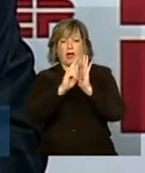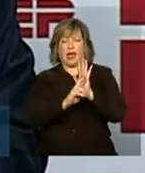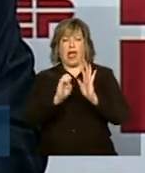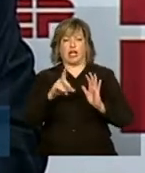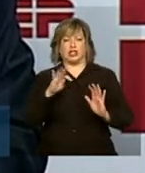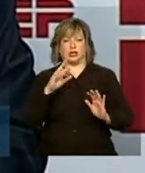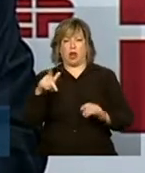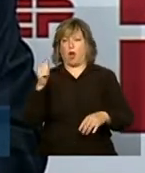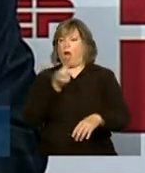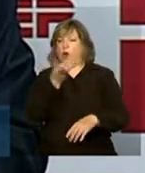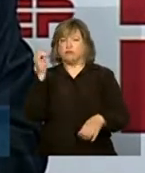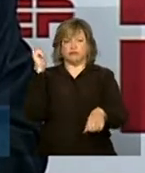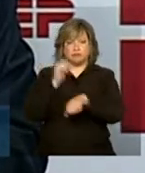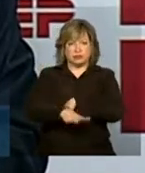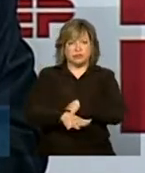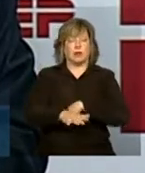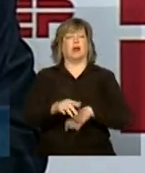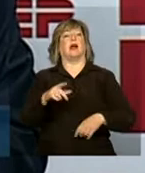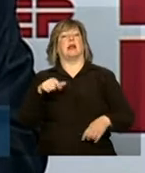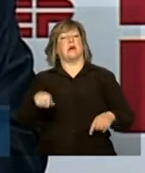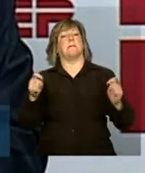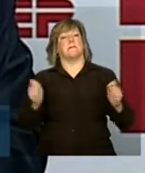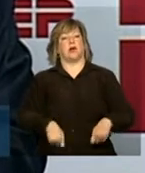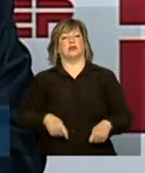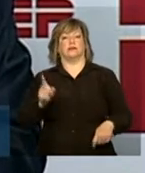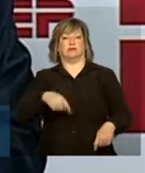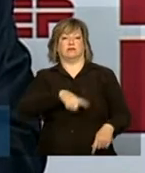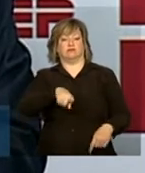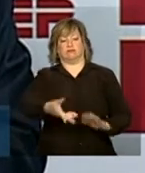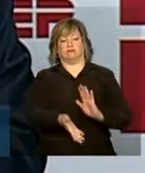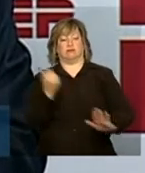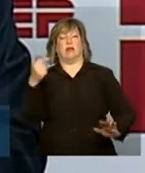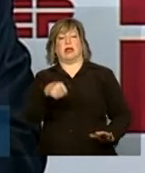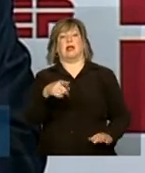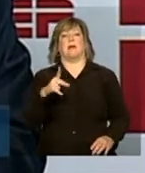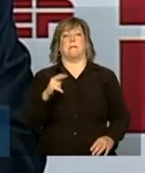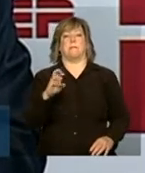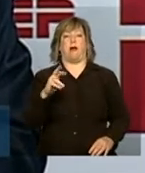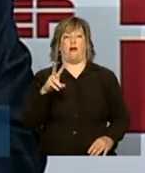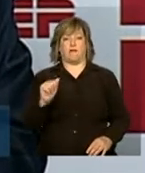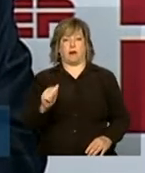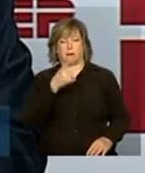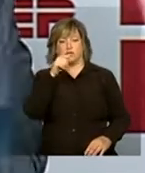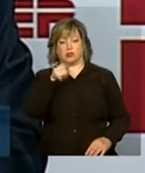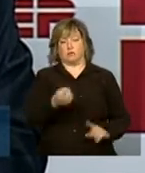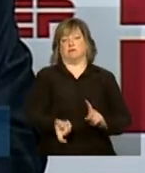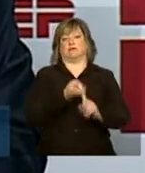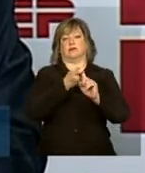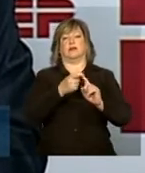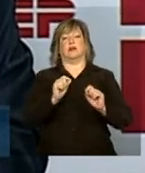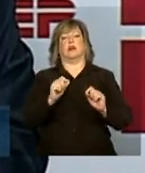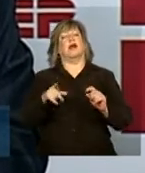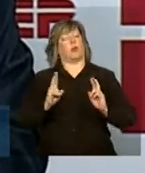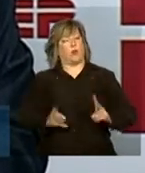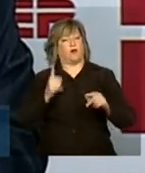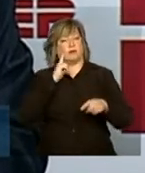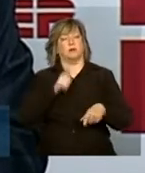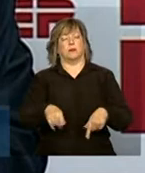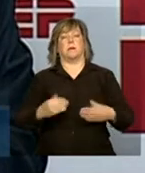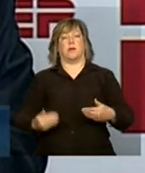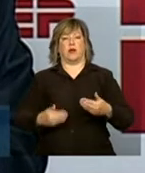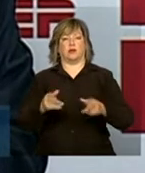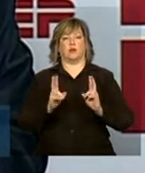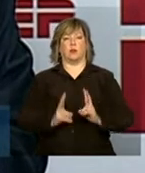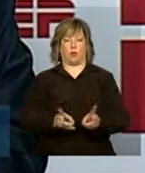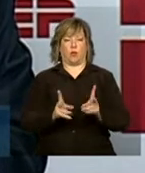foi violada, ele poderá ser eliminado da prova. Portanto, permanece esse processo. Além